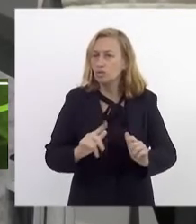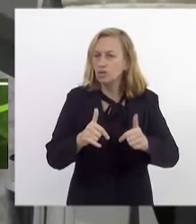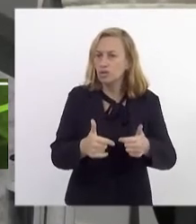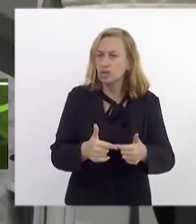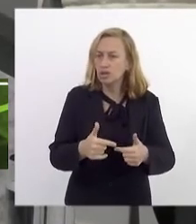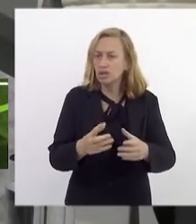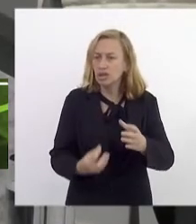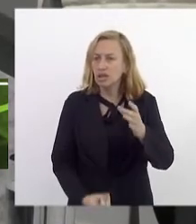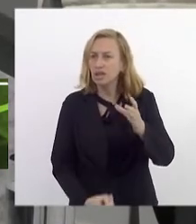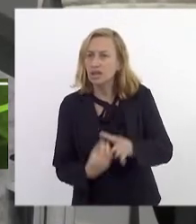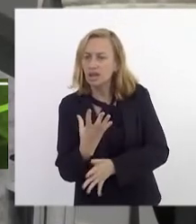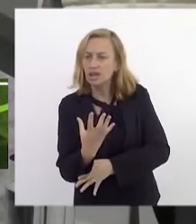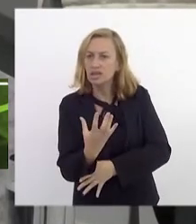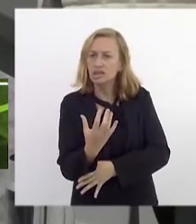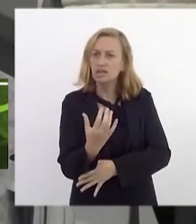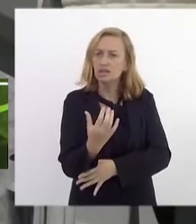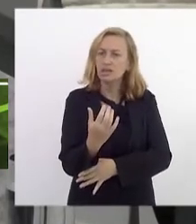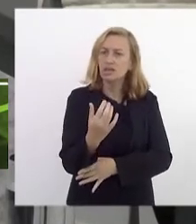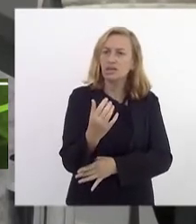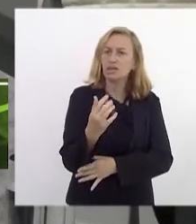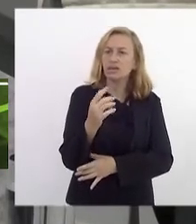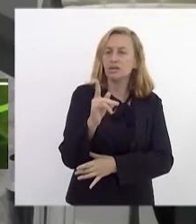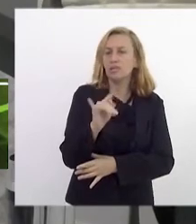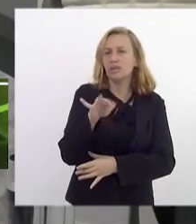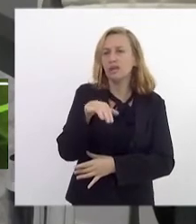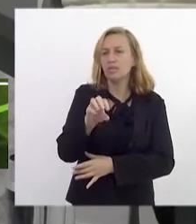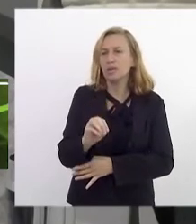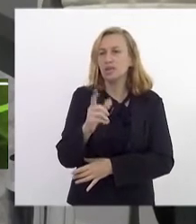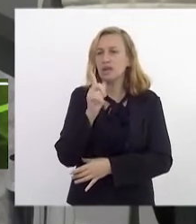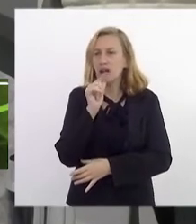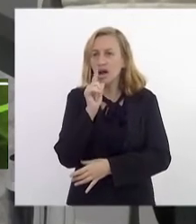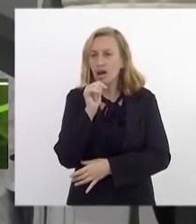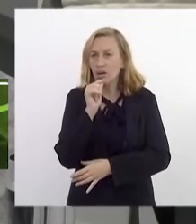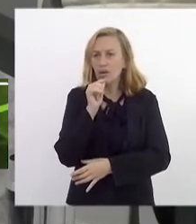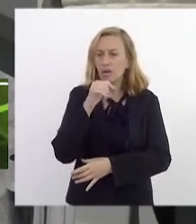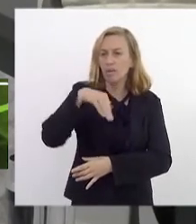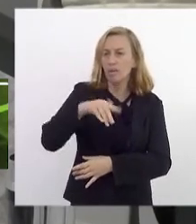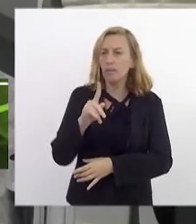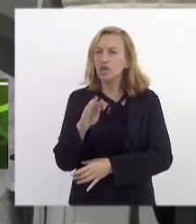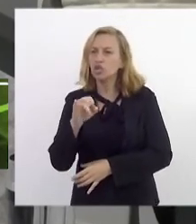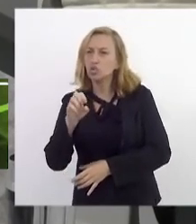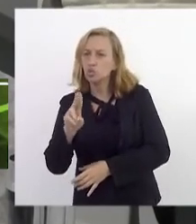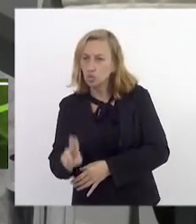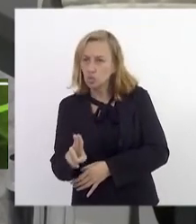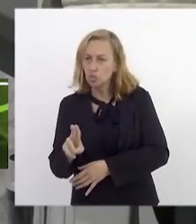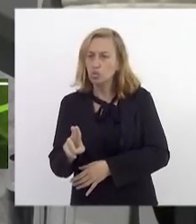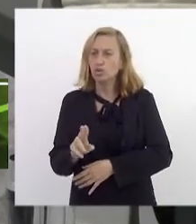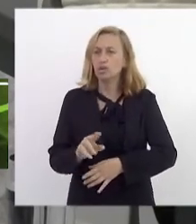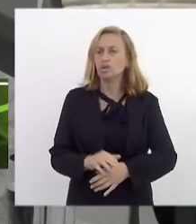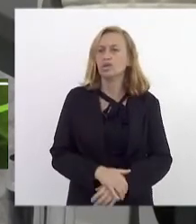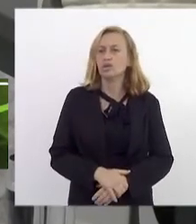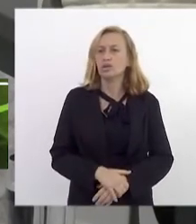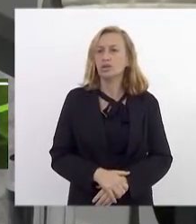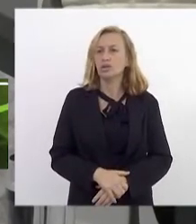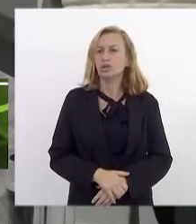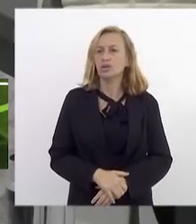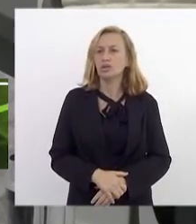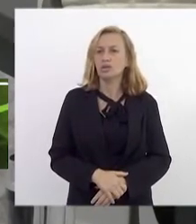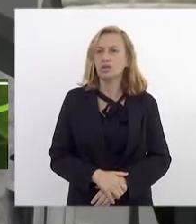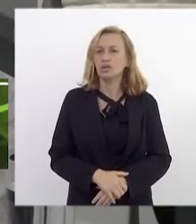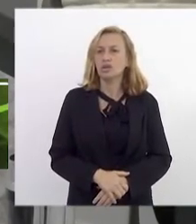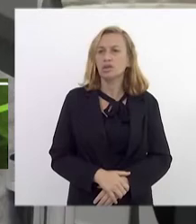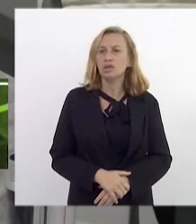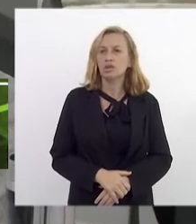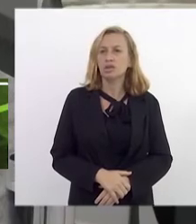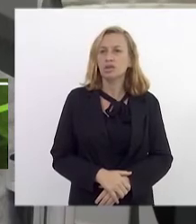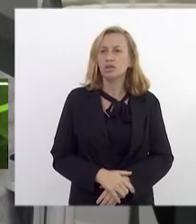da estação de tratamento de água Novo Guandu, né, com a maior quantia prevista entre as